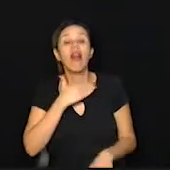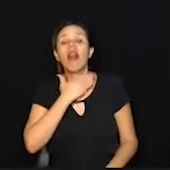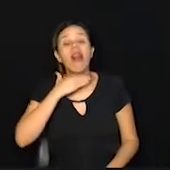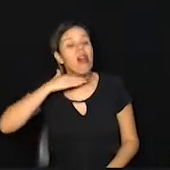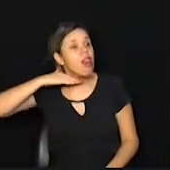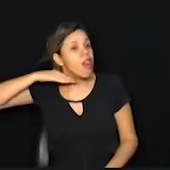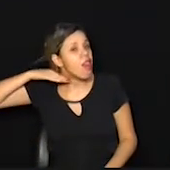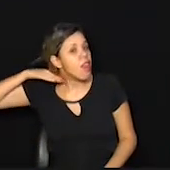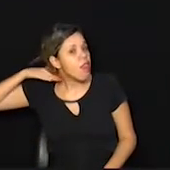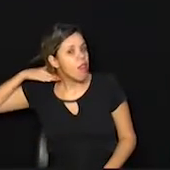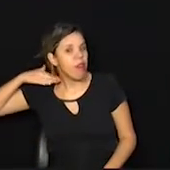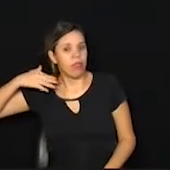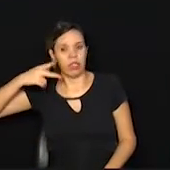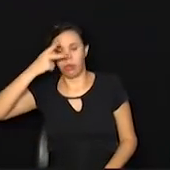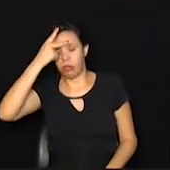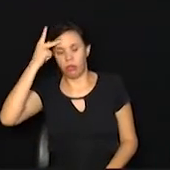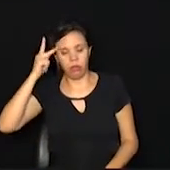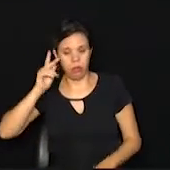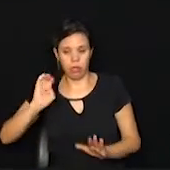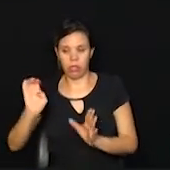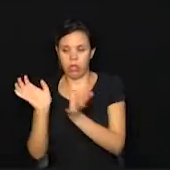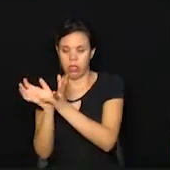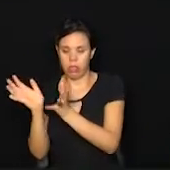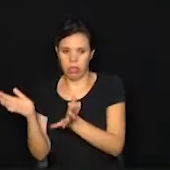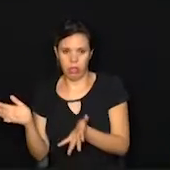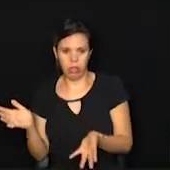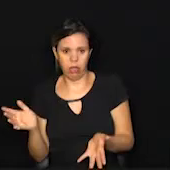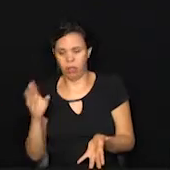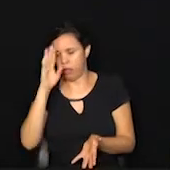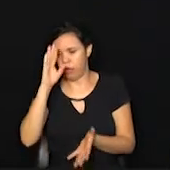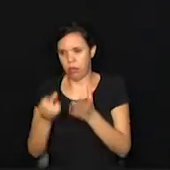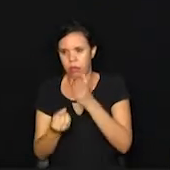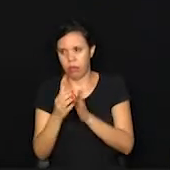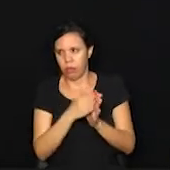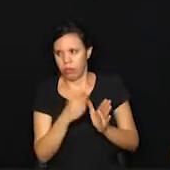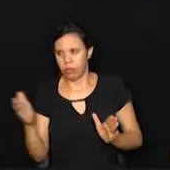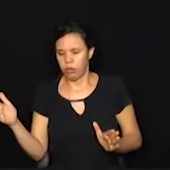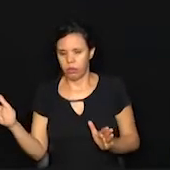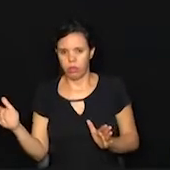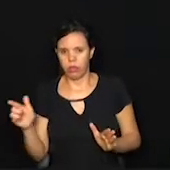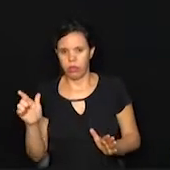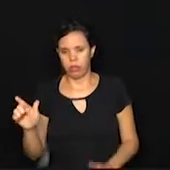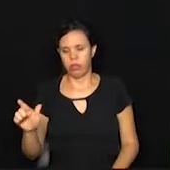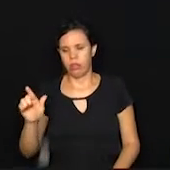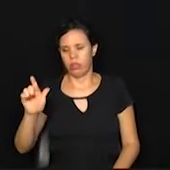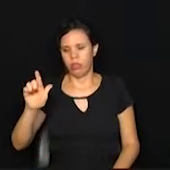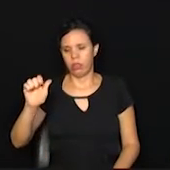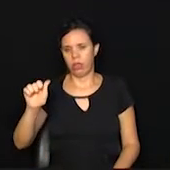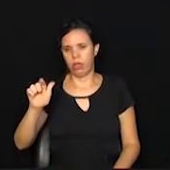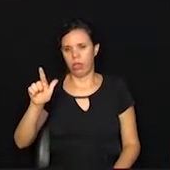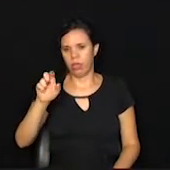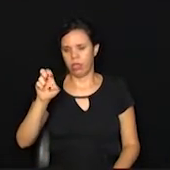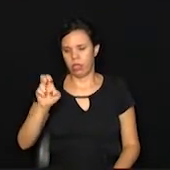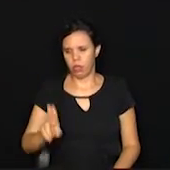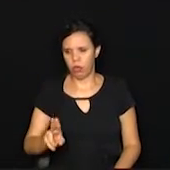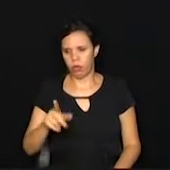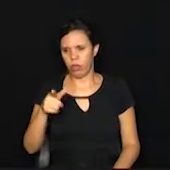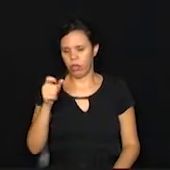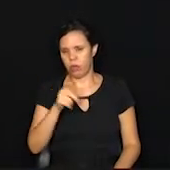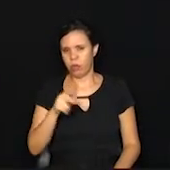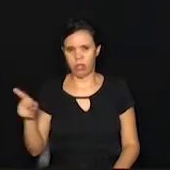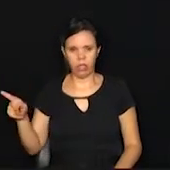da esquerda isso aconteceu principalmente no período do gás zeugaz o eleito em 74